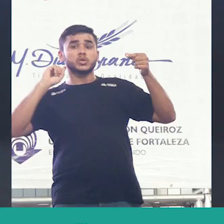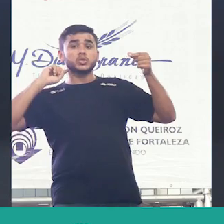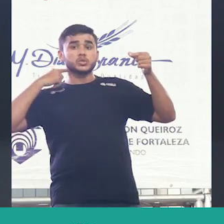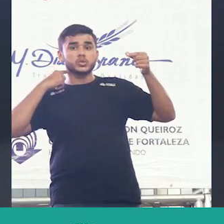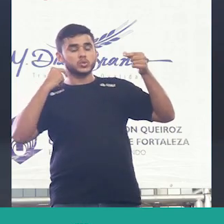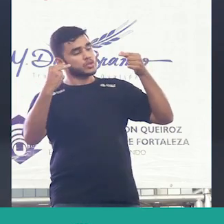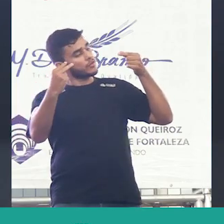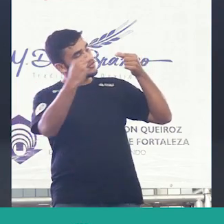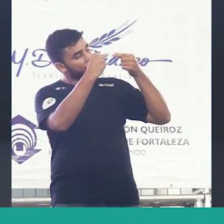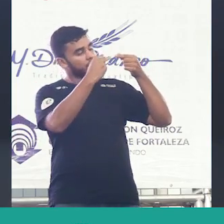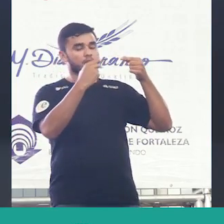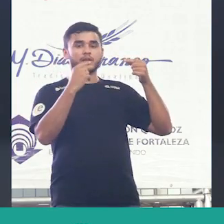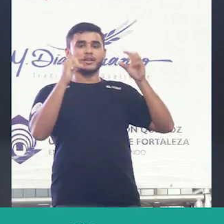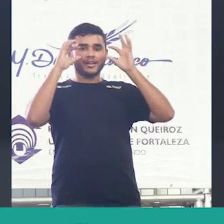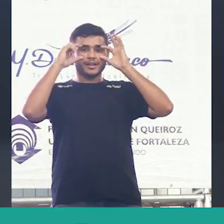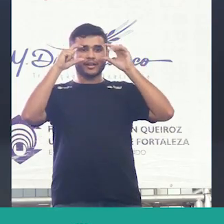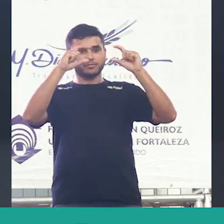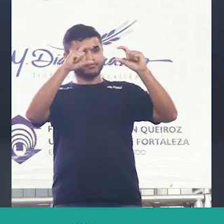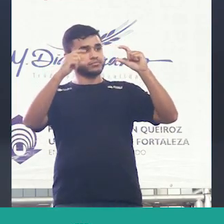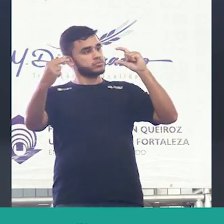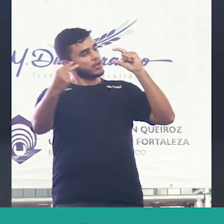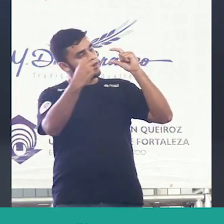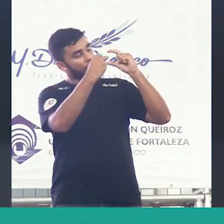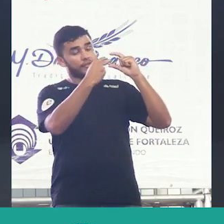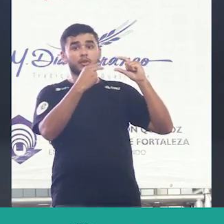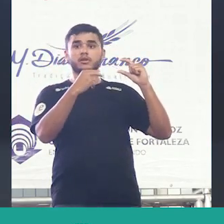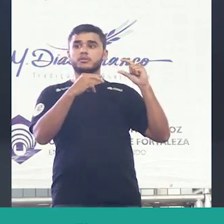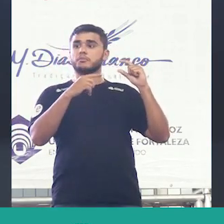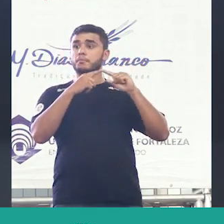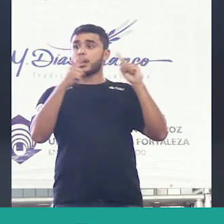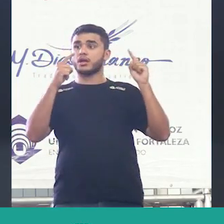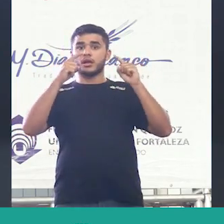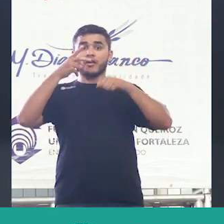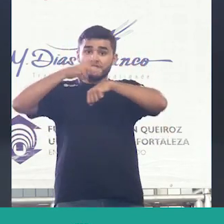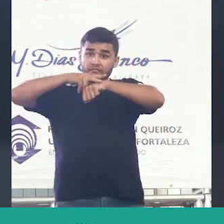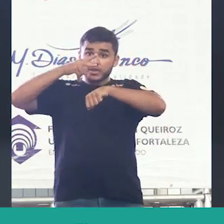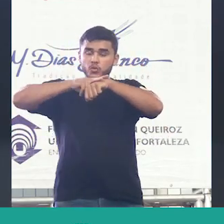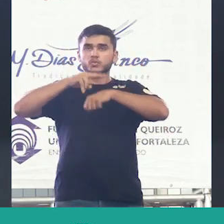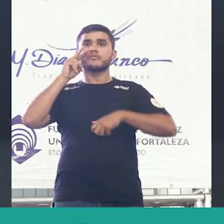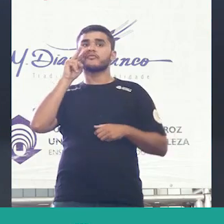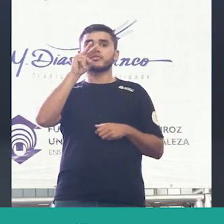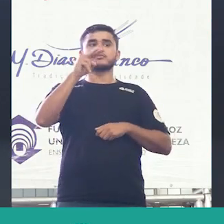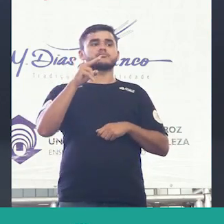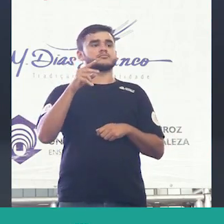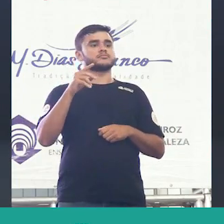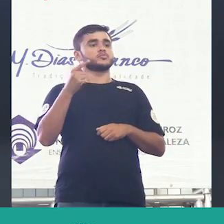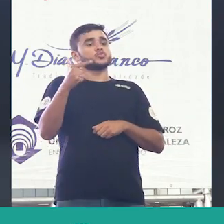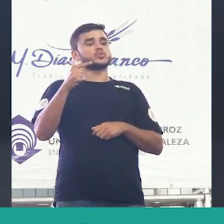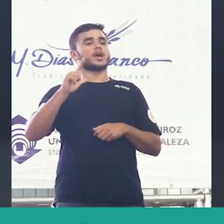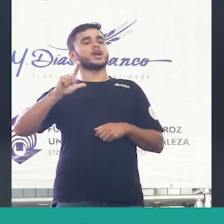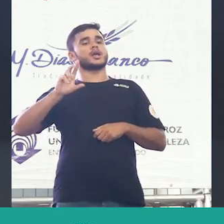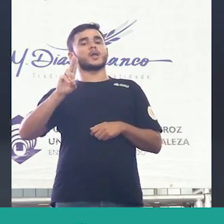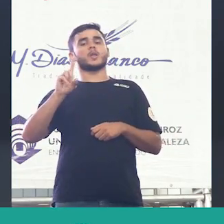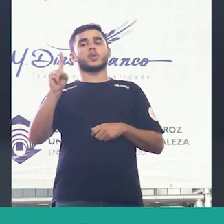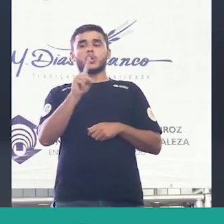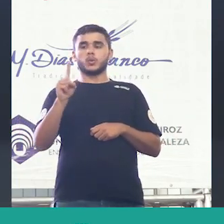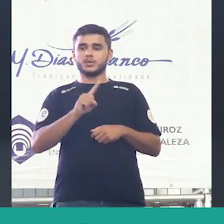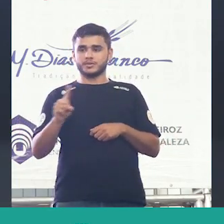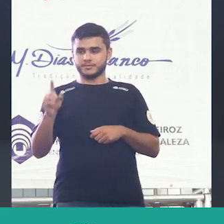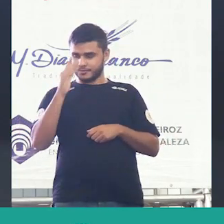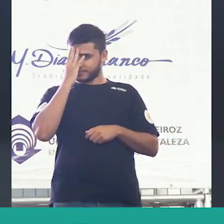vendo o vidro. Vocês estão me entendendo o que eu estou falando? São meios transparentes, são aqueles em que a luz atravessa sem sofrer